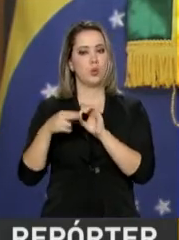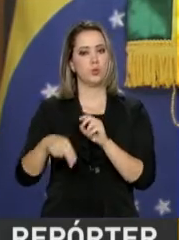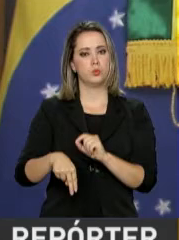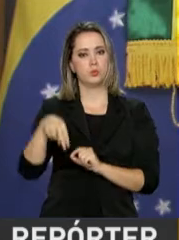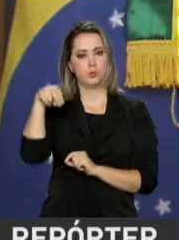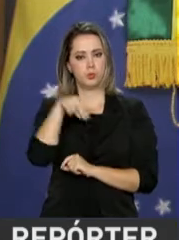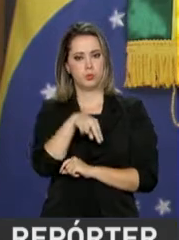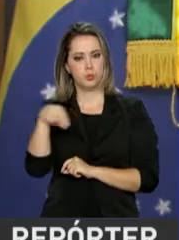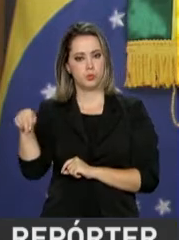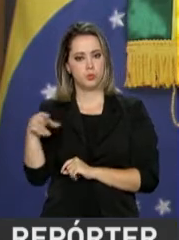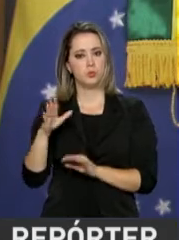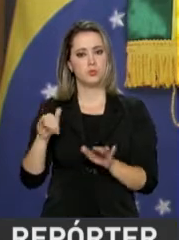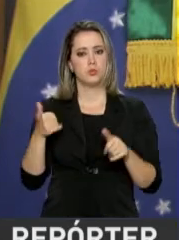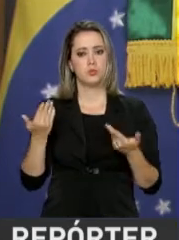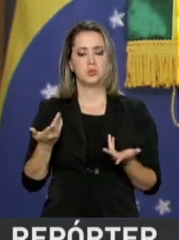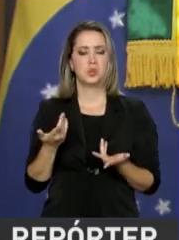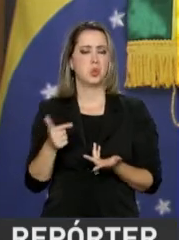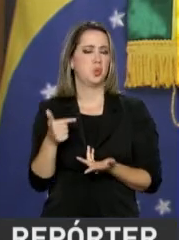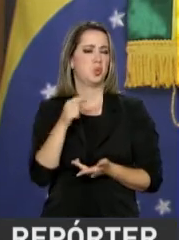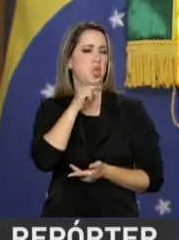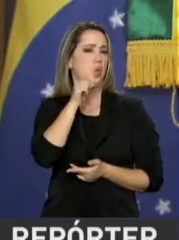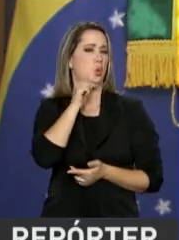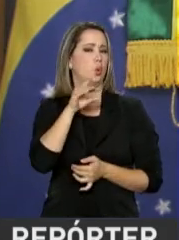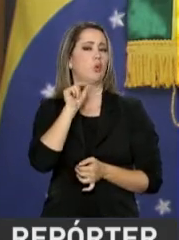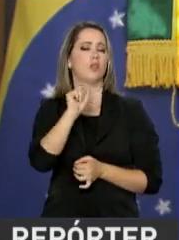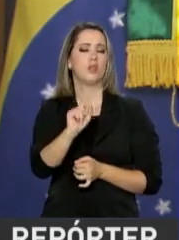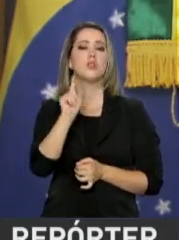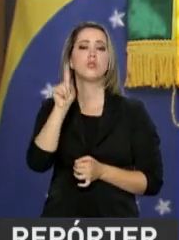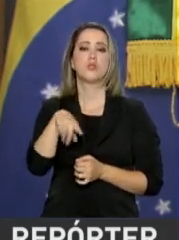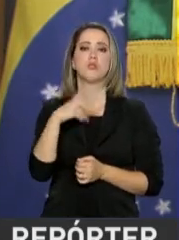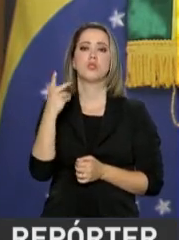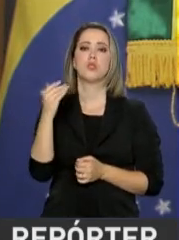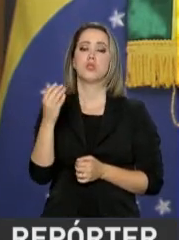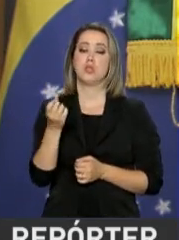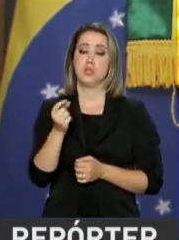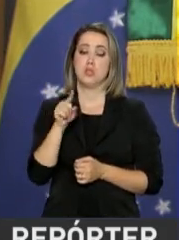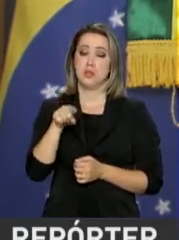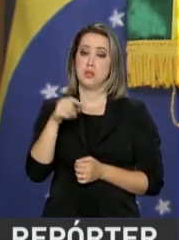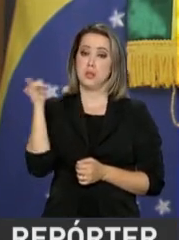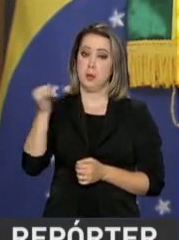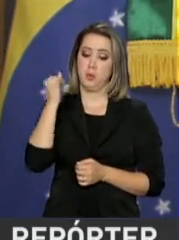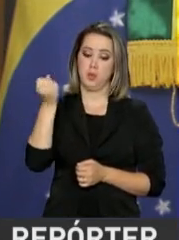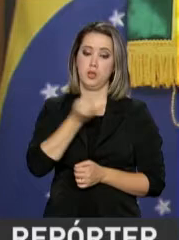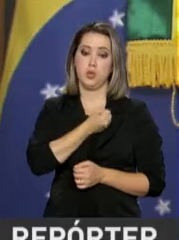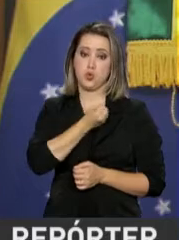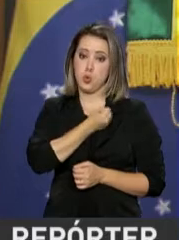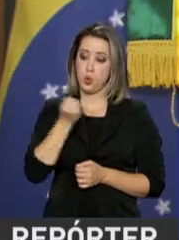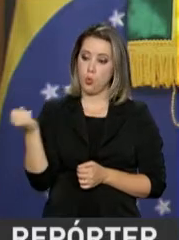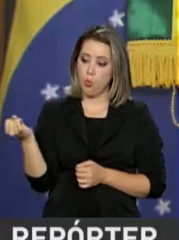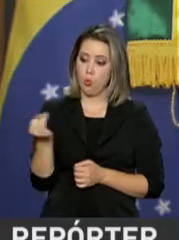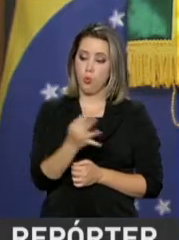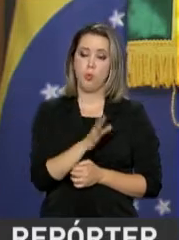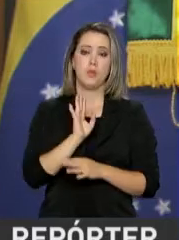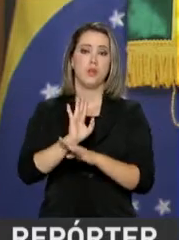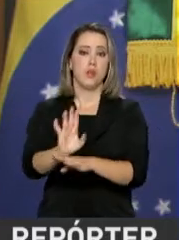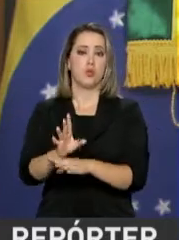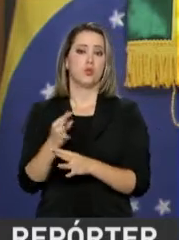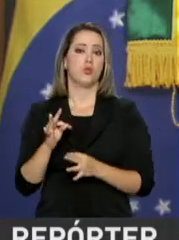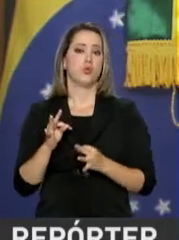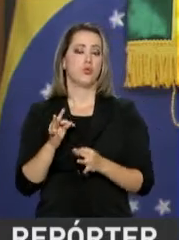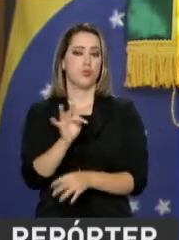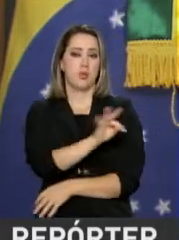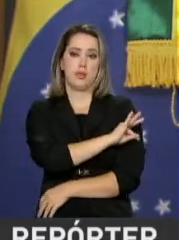é portanto não tenho dúvidas que isso vai se refletir em números sejam cooperações técnicas seja no comércio